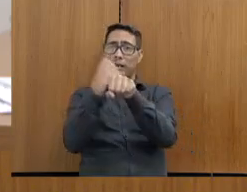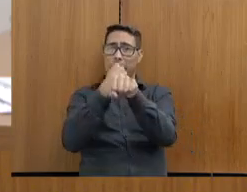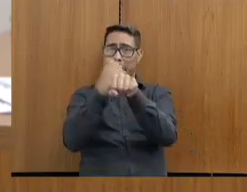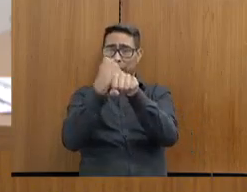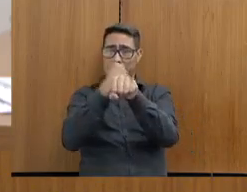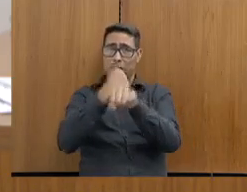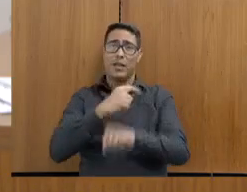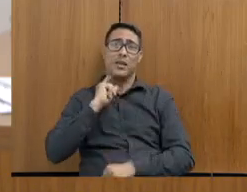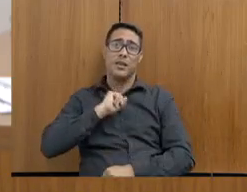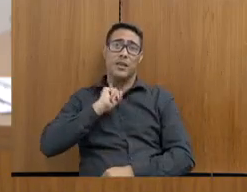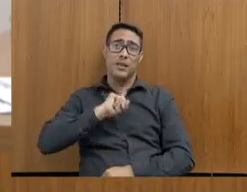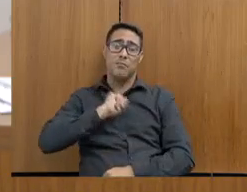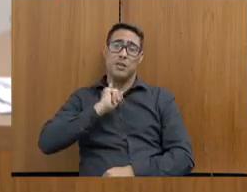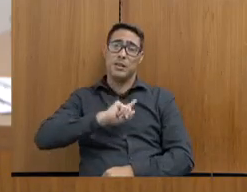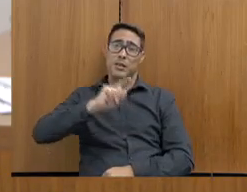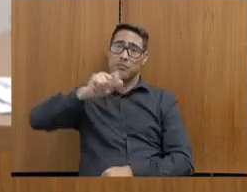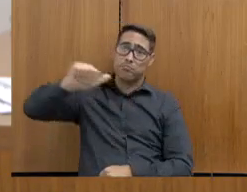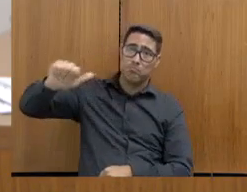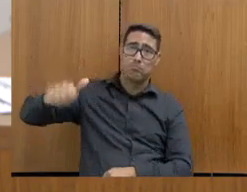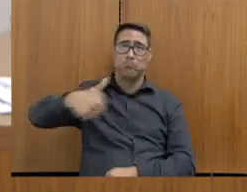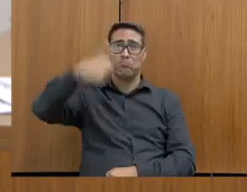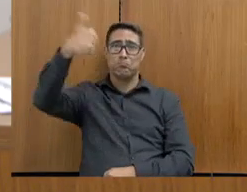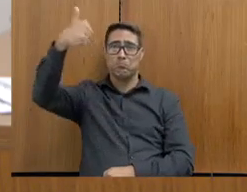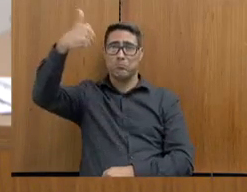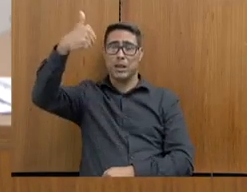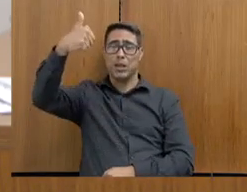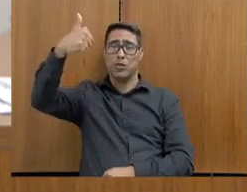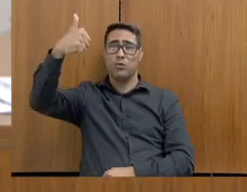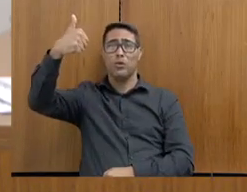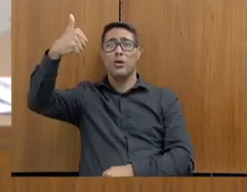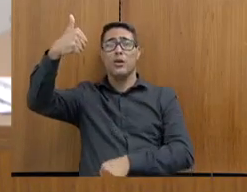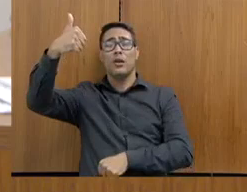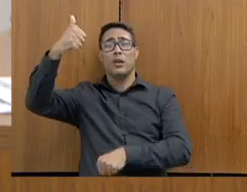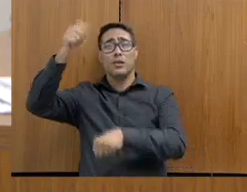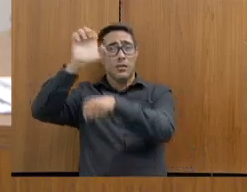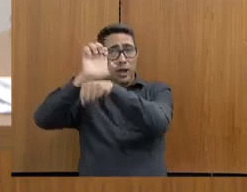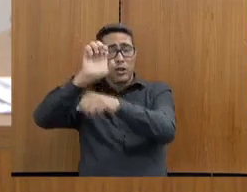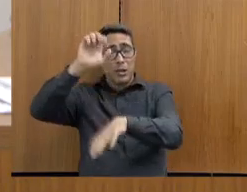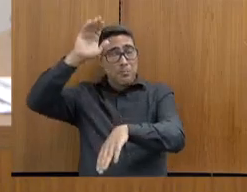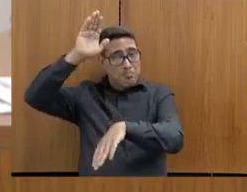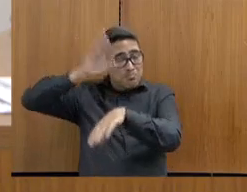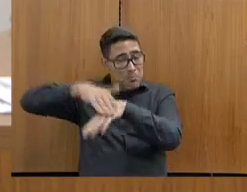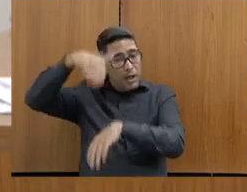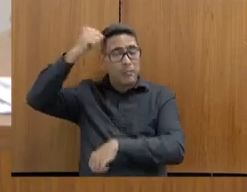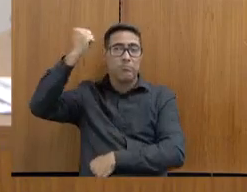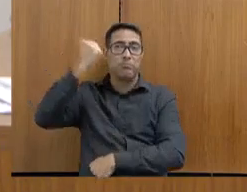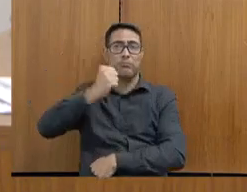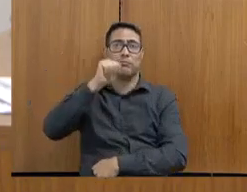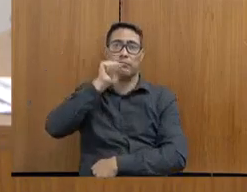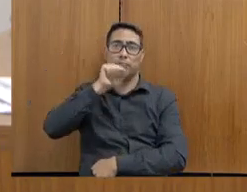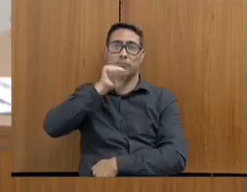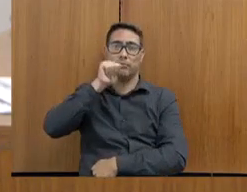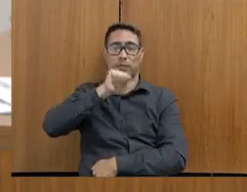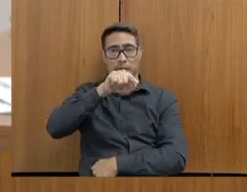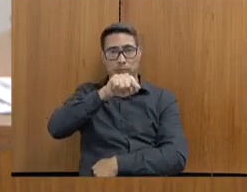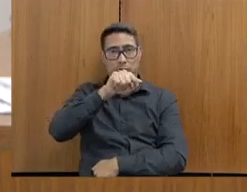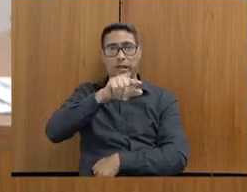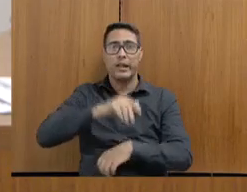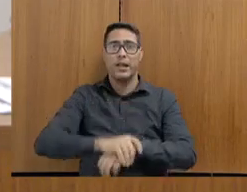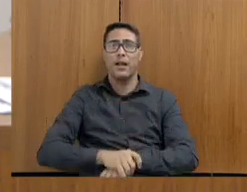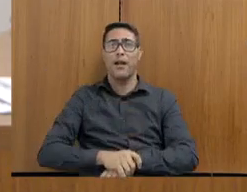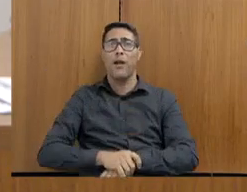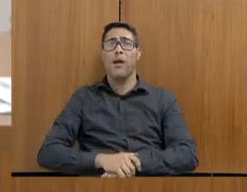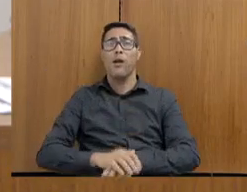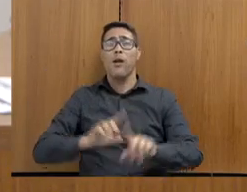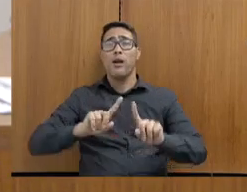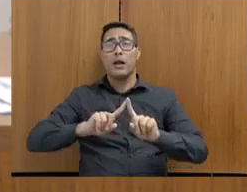está liderando o ranking de feminicídio no país eu entendo que esforços estão sendo empregado mas é preciso